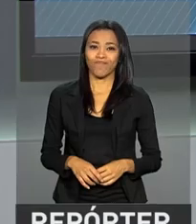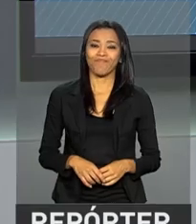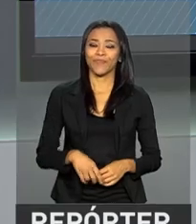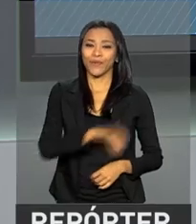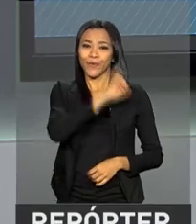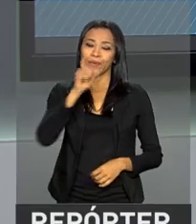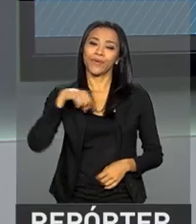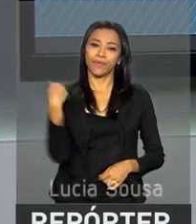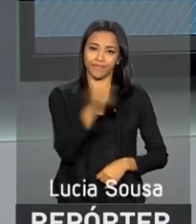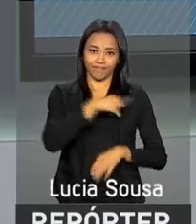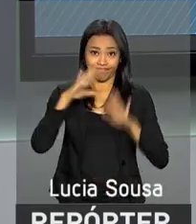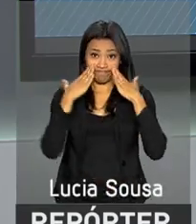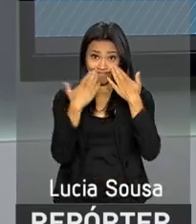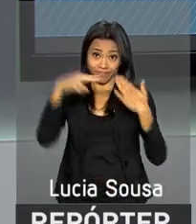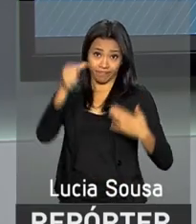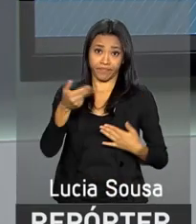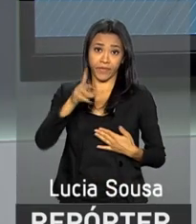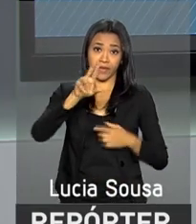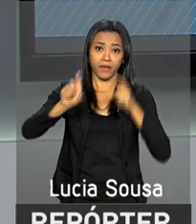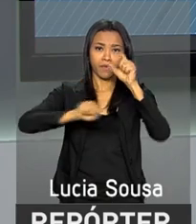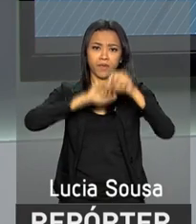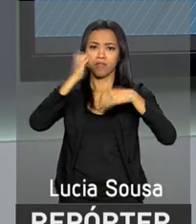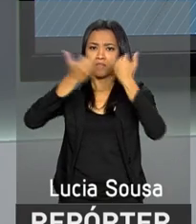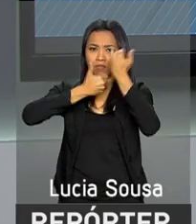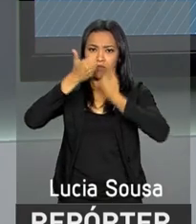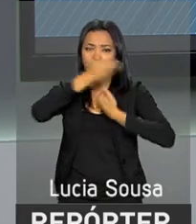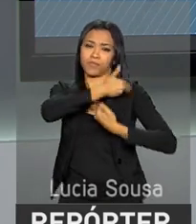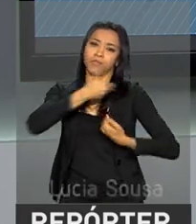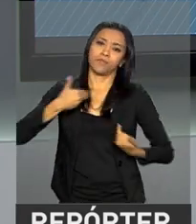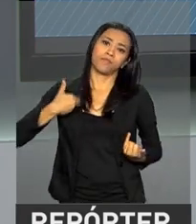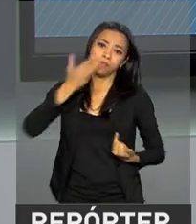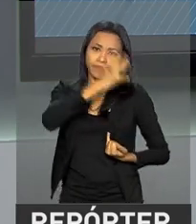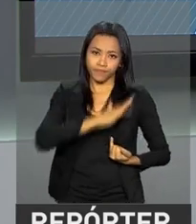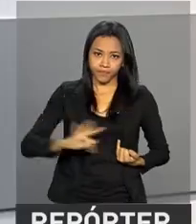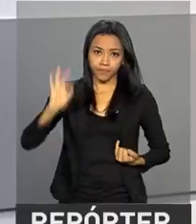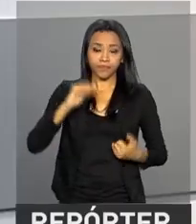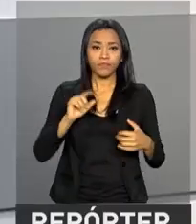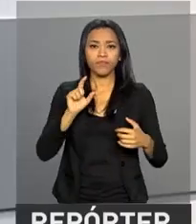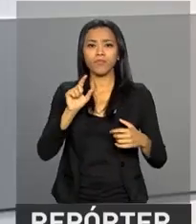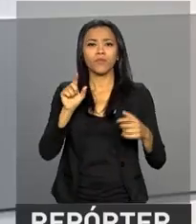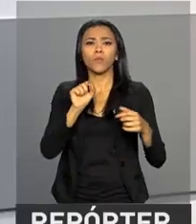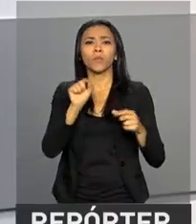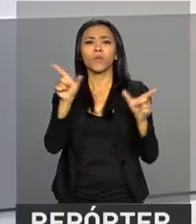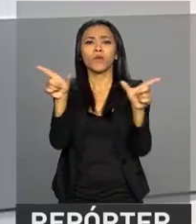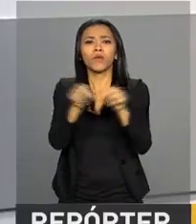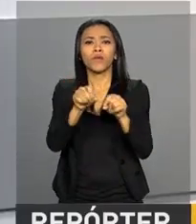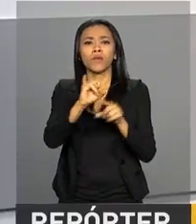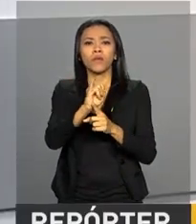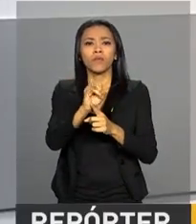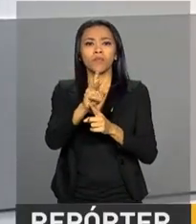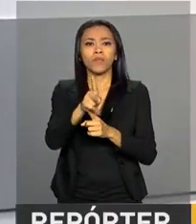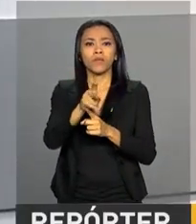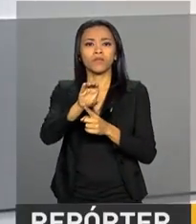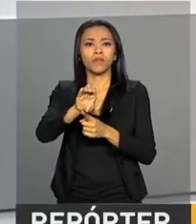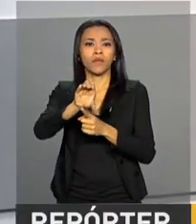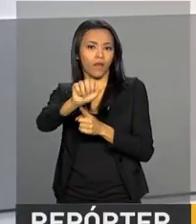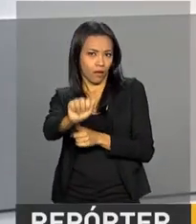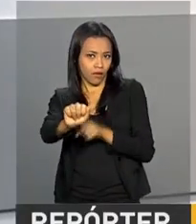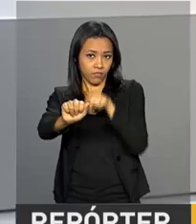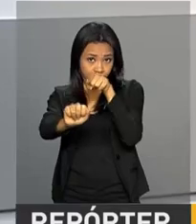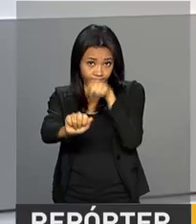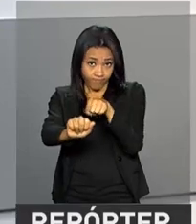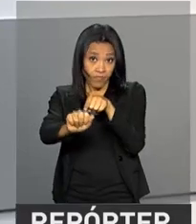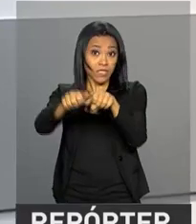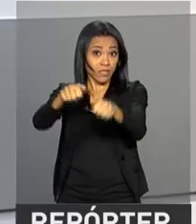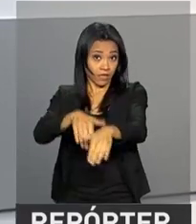Olá, estamos de volta com o repórter NBR e as notícias do governo federal. O Índice Nacional de Preços ao Consumidor Amplo, IPCA,